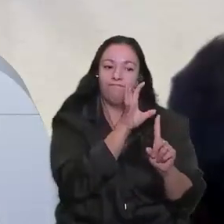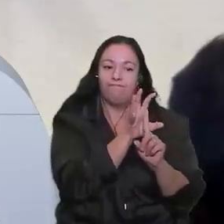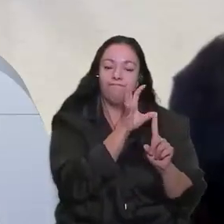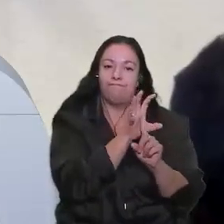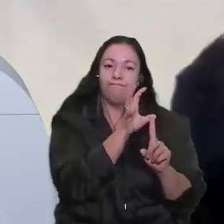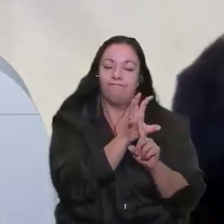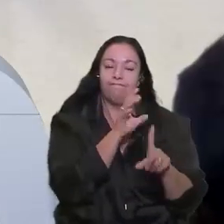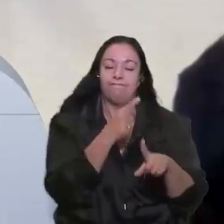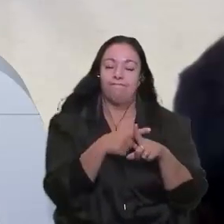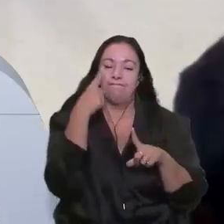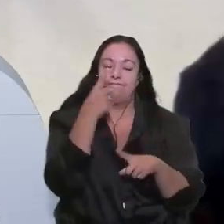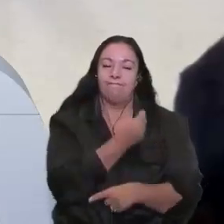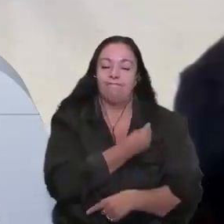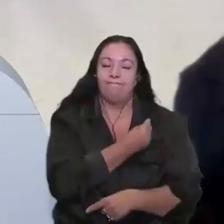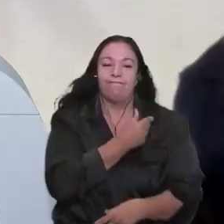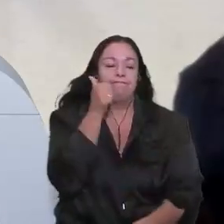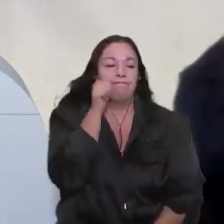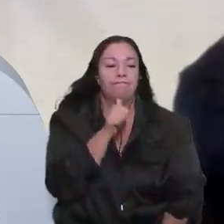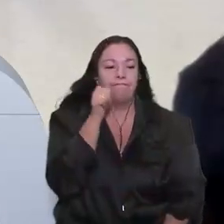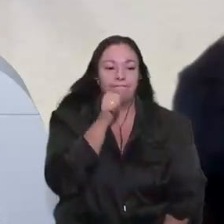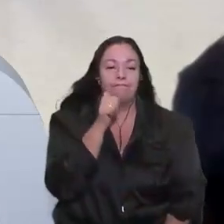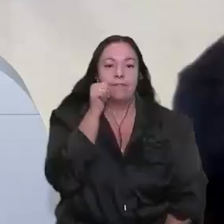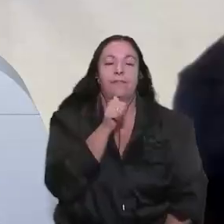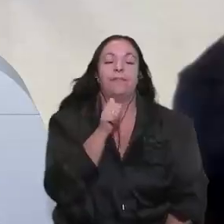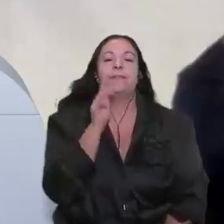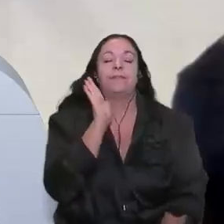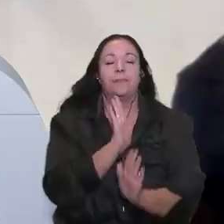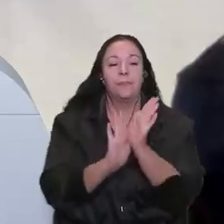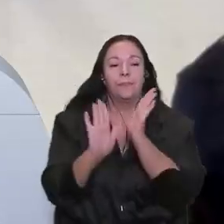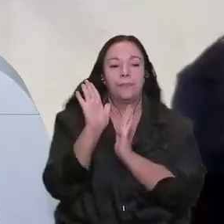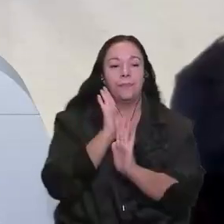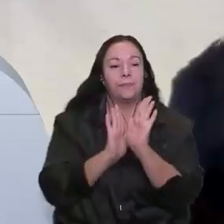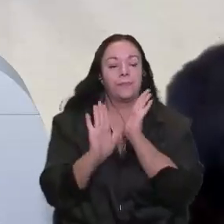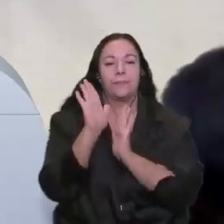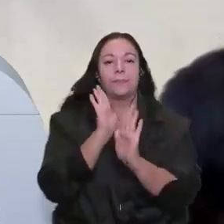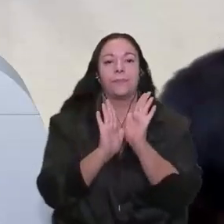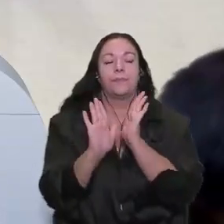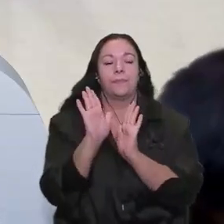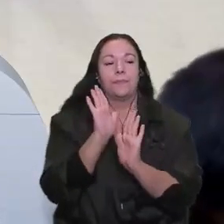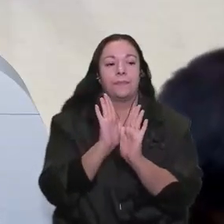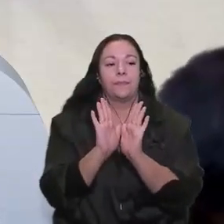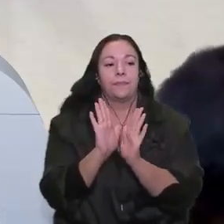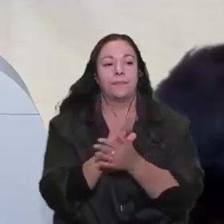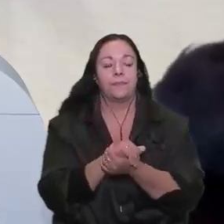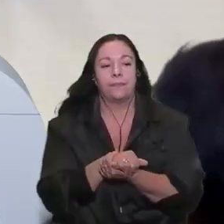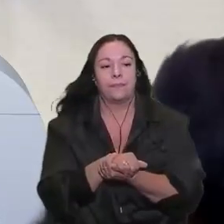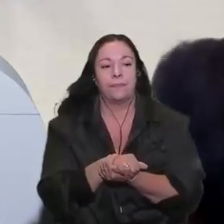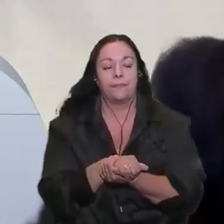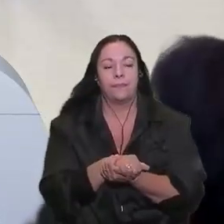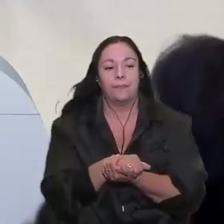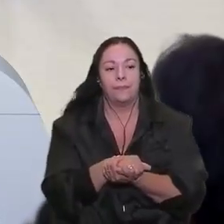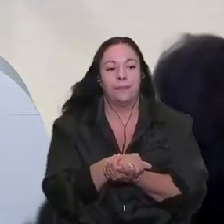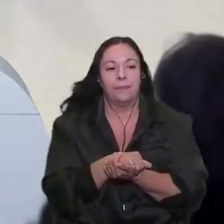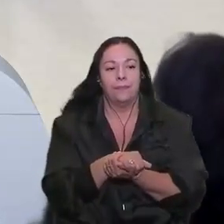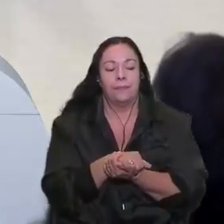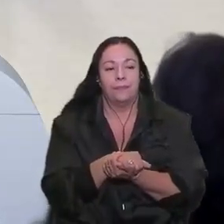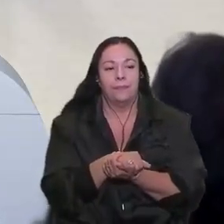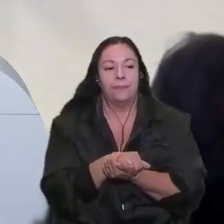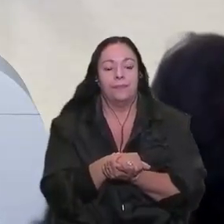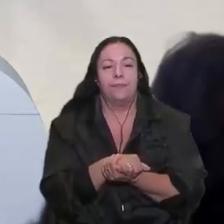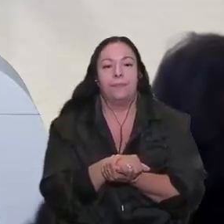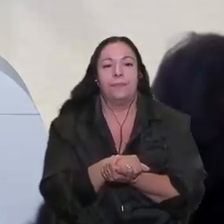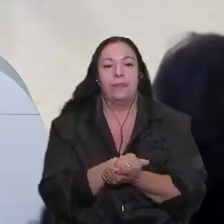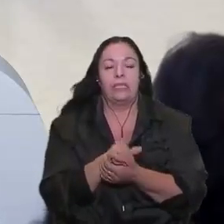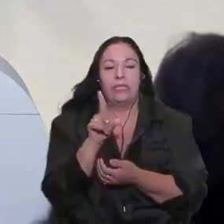na vida da mulher para que a gente continue tratando isso de uma maneira velada, né? E